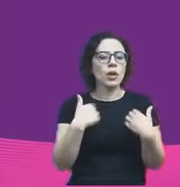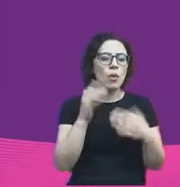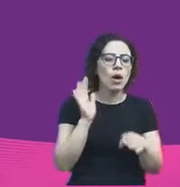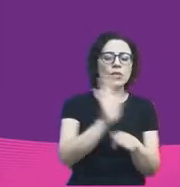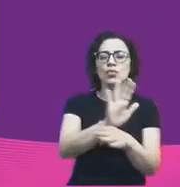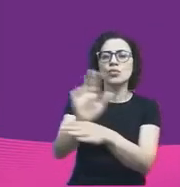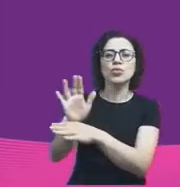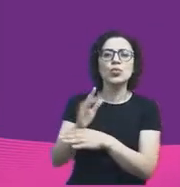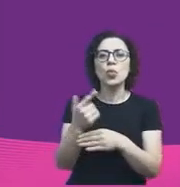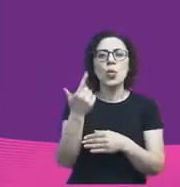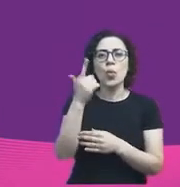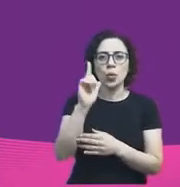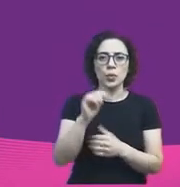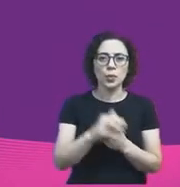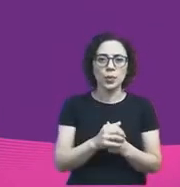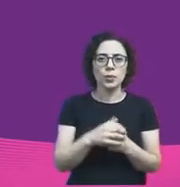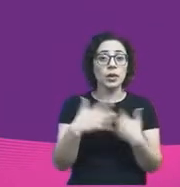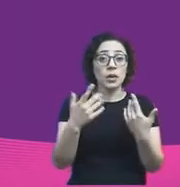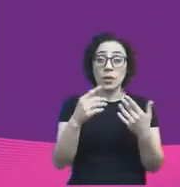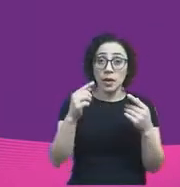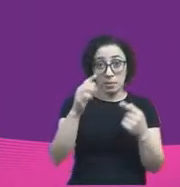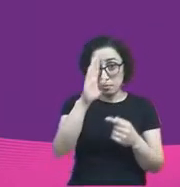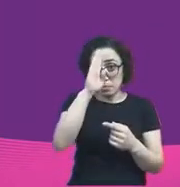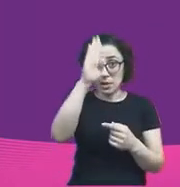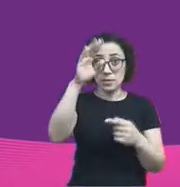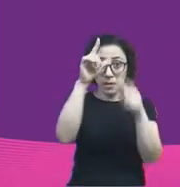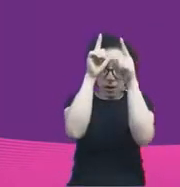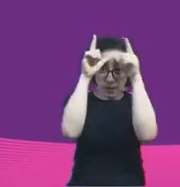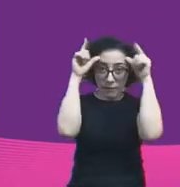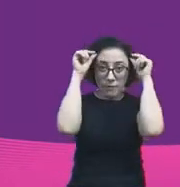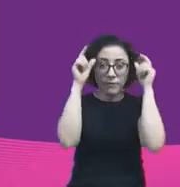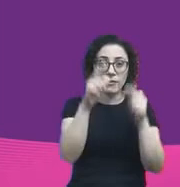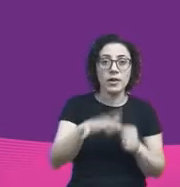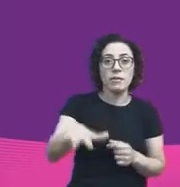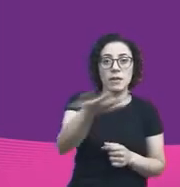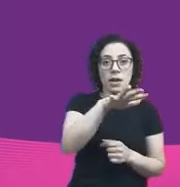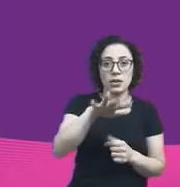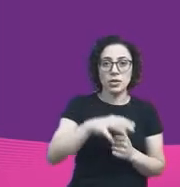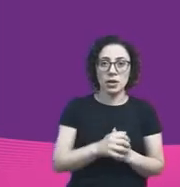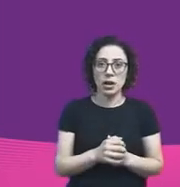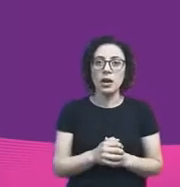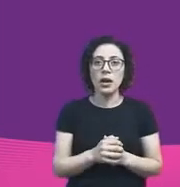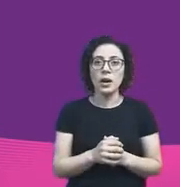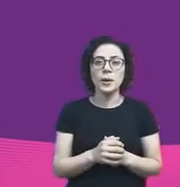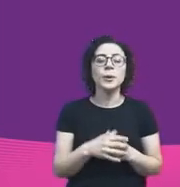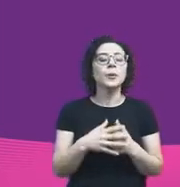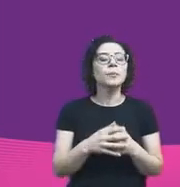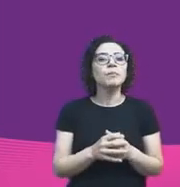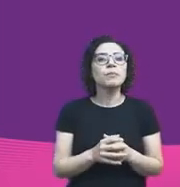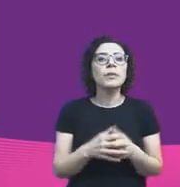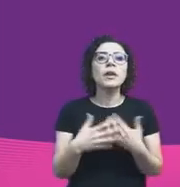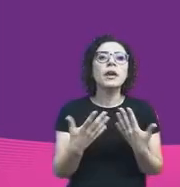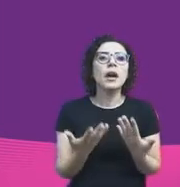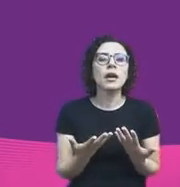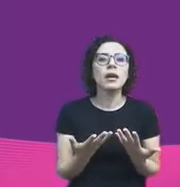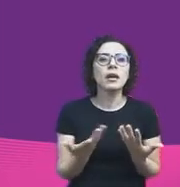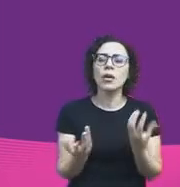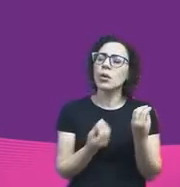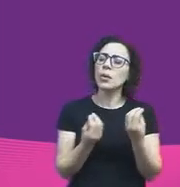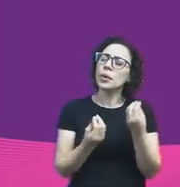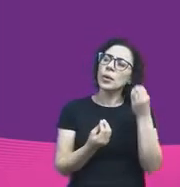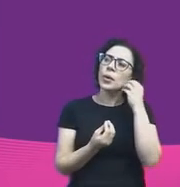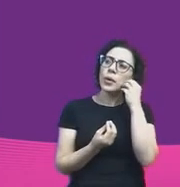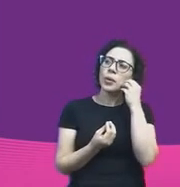de compaixão que a gente tem a preocupação com os outros. O livro é dividido em vários capítulos, e aí eu vou tentar mais ou menos trazer aqui